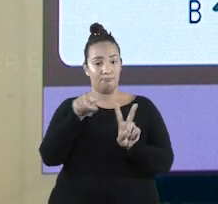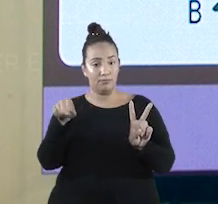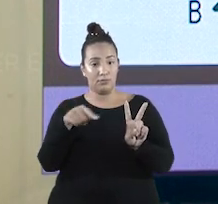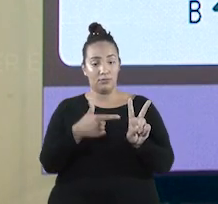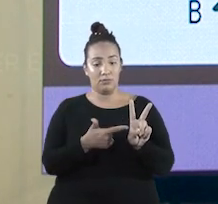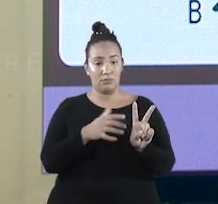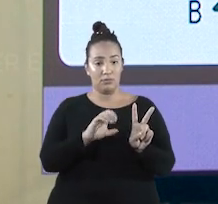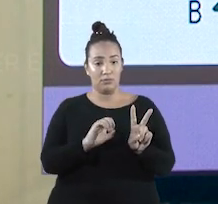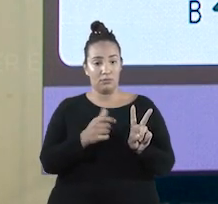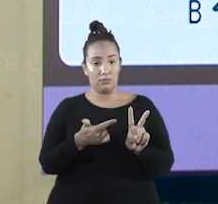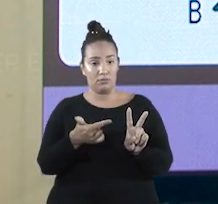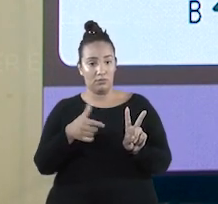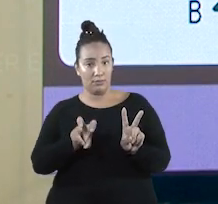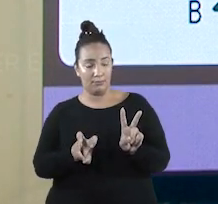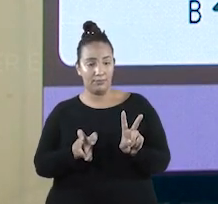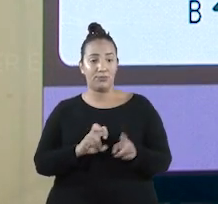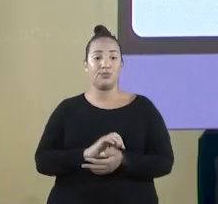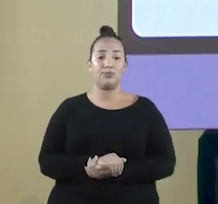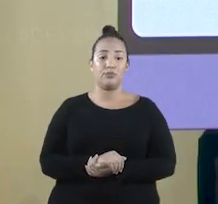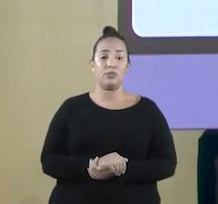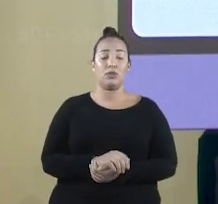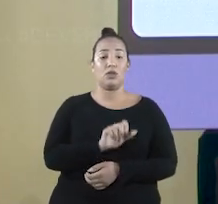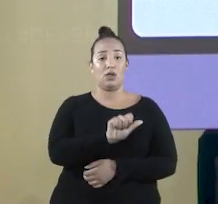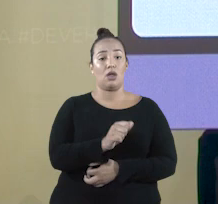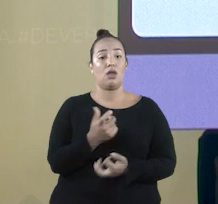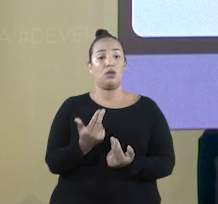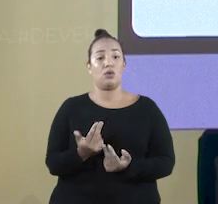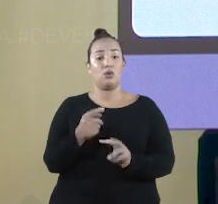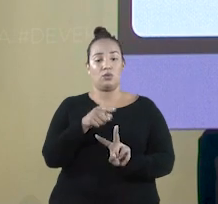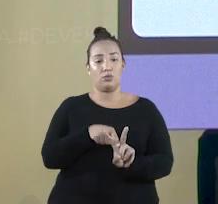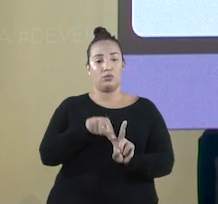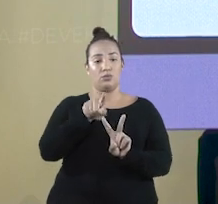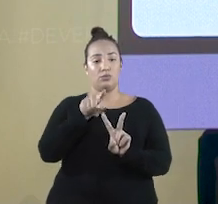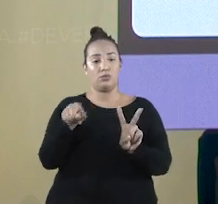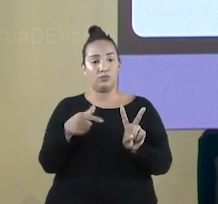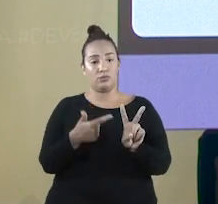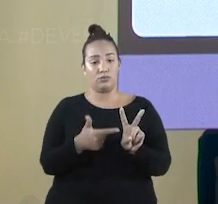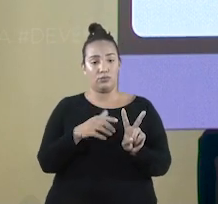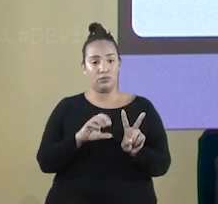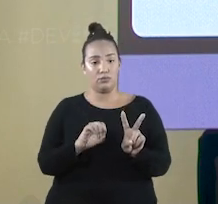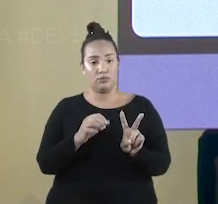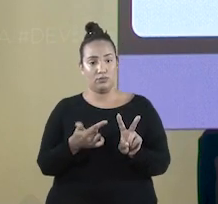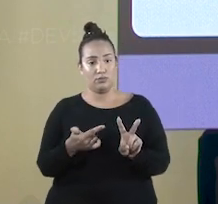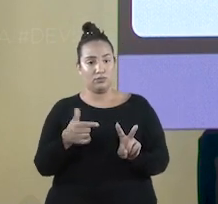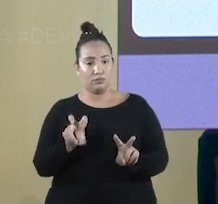raiz quadrada de ambos os membros, ok? Então, A será igual a raiz quadrada